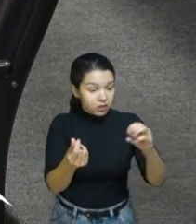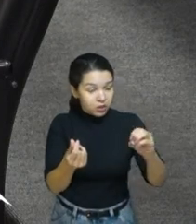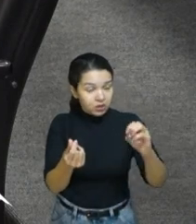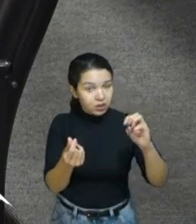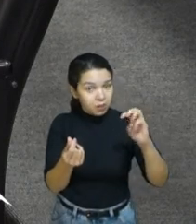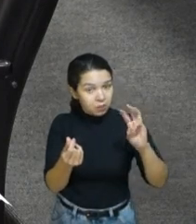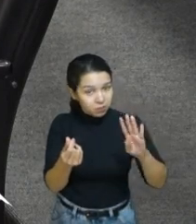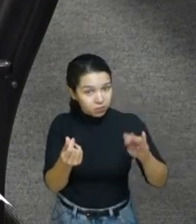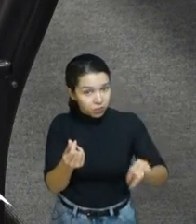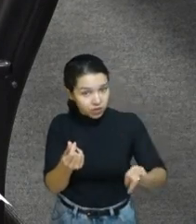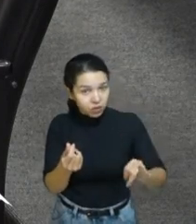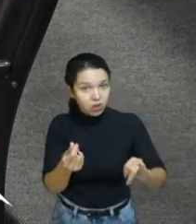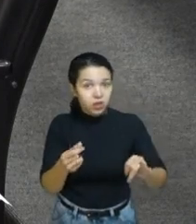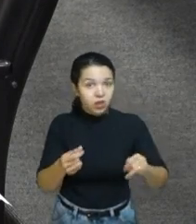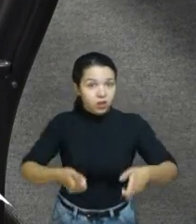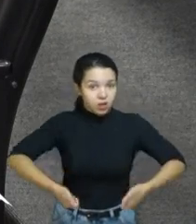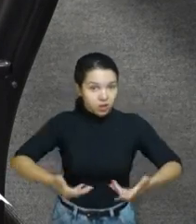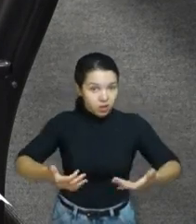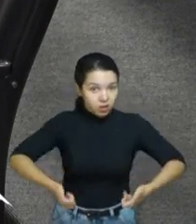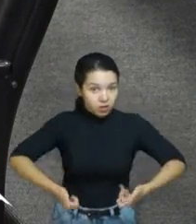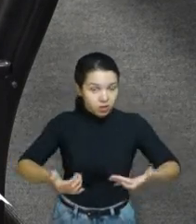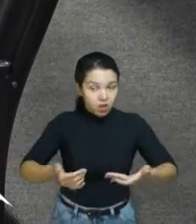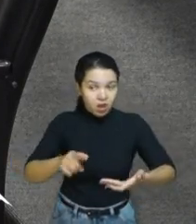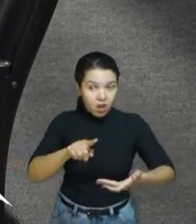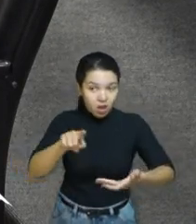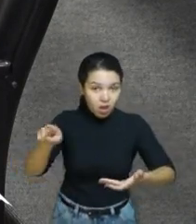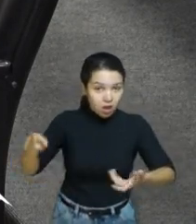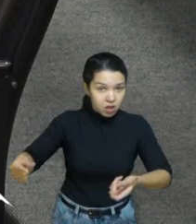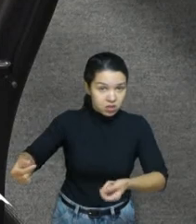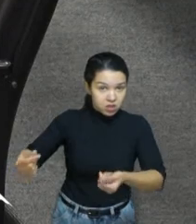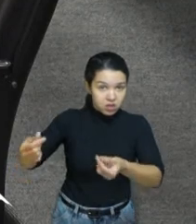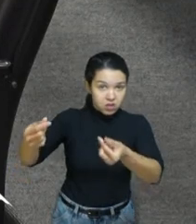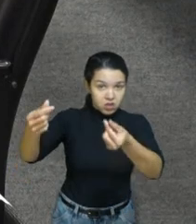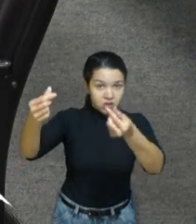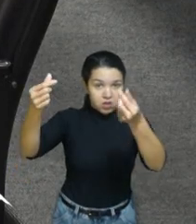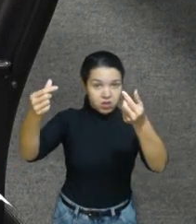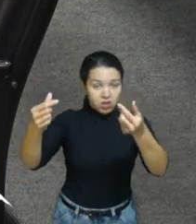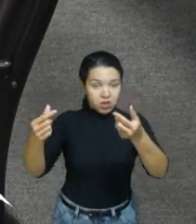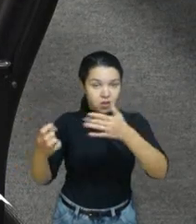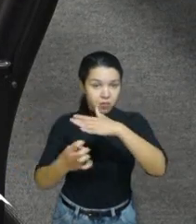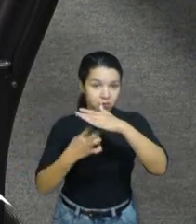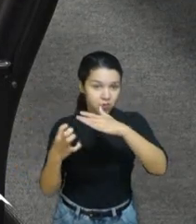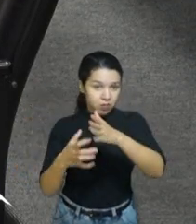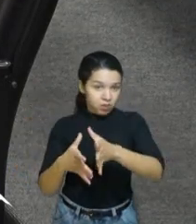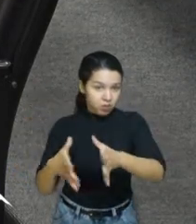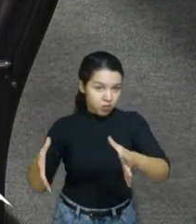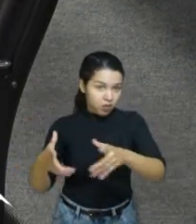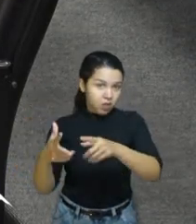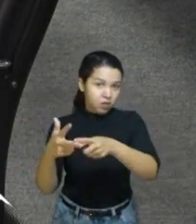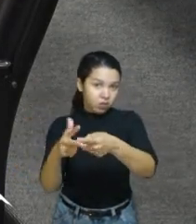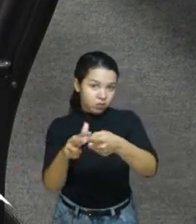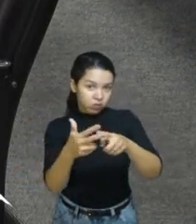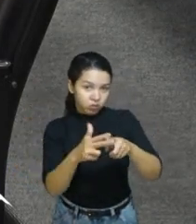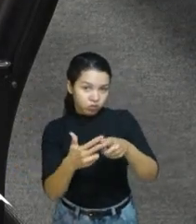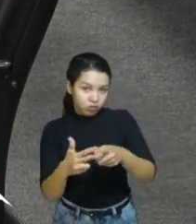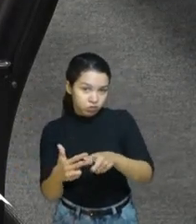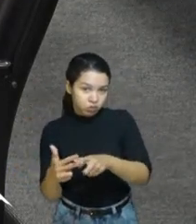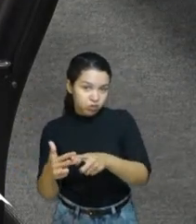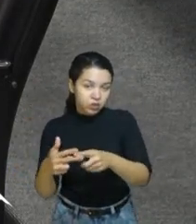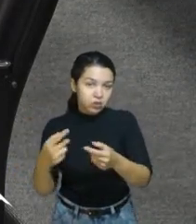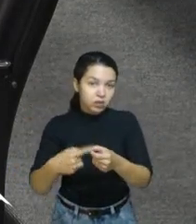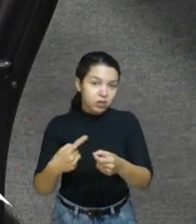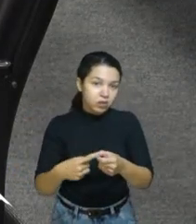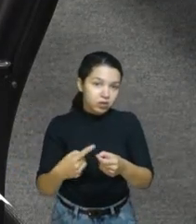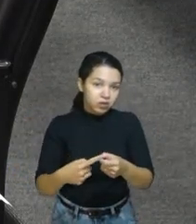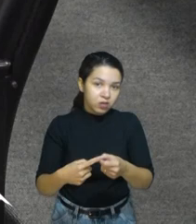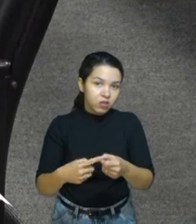gente gastou, muito foi para esses super ricos, que são os grandes das grandes companhias, que reconstroem as cidades que